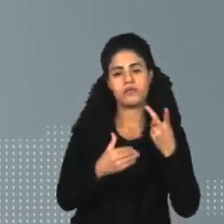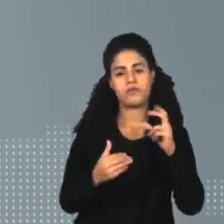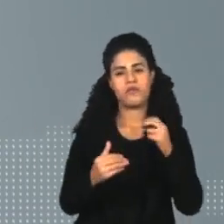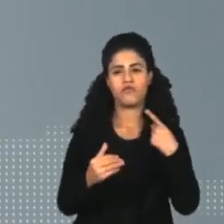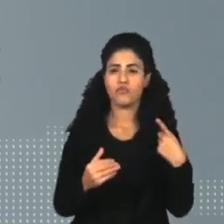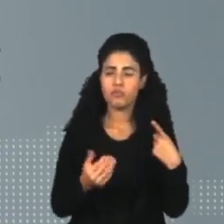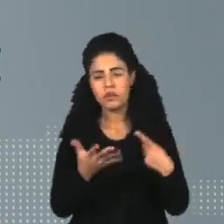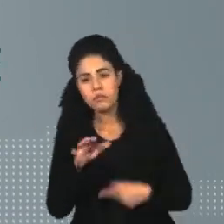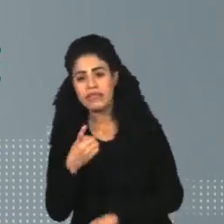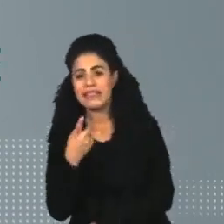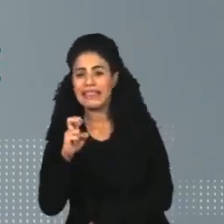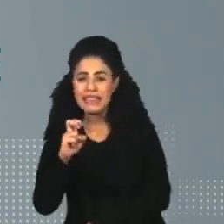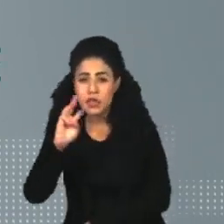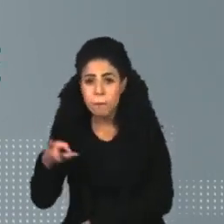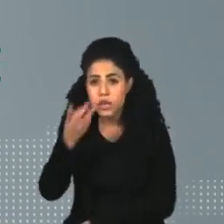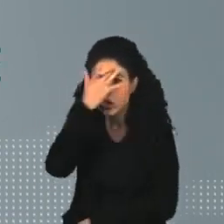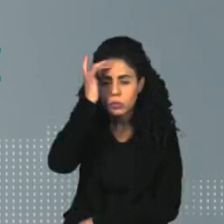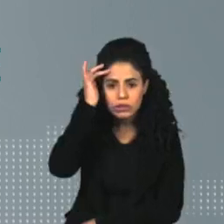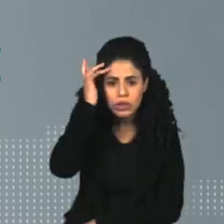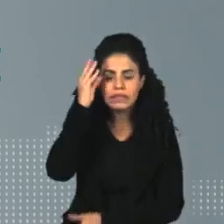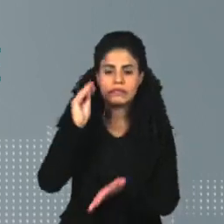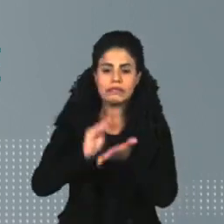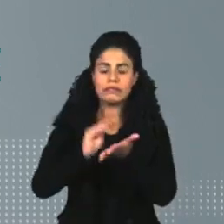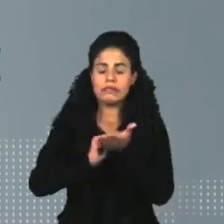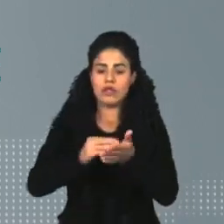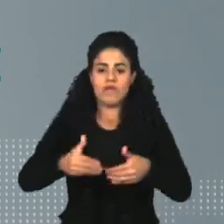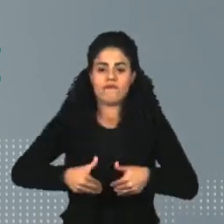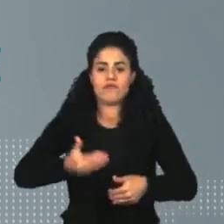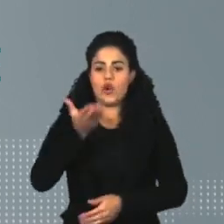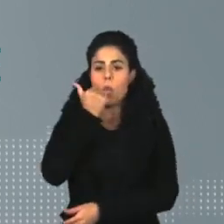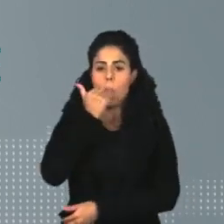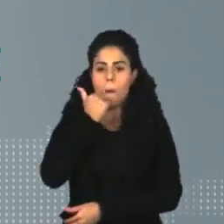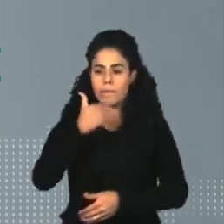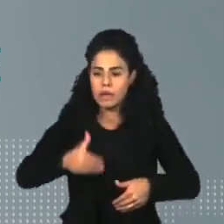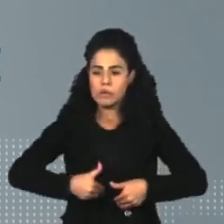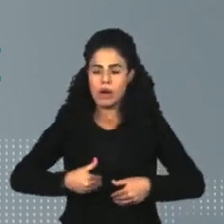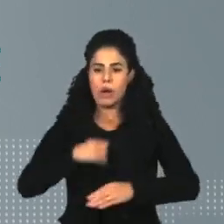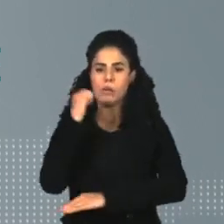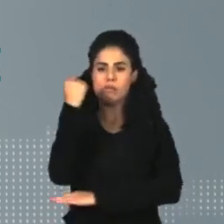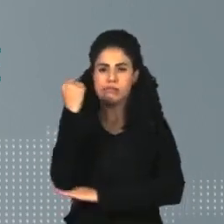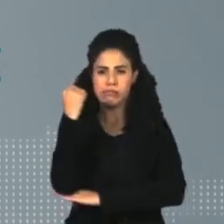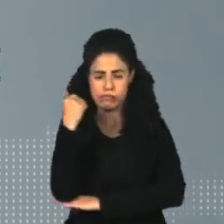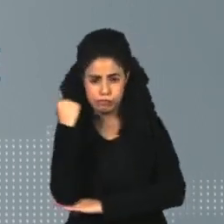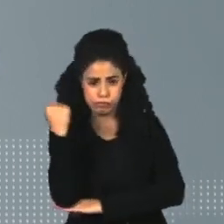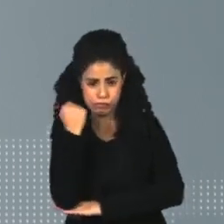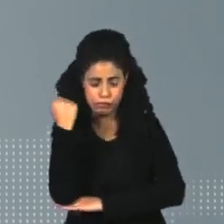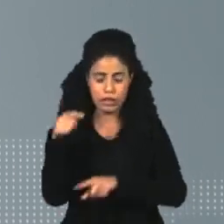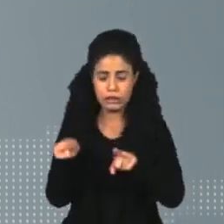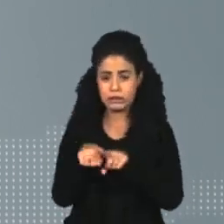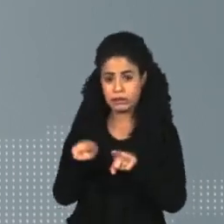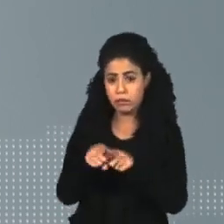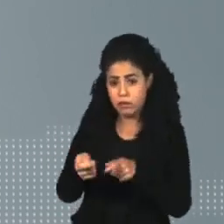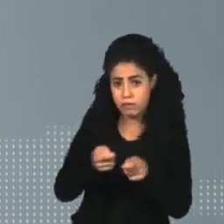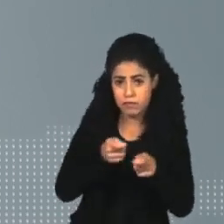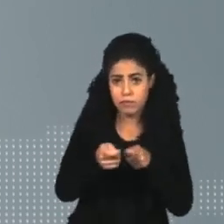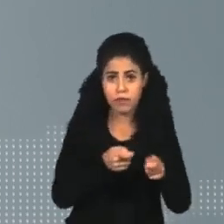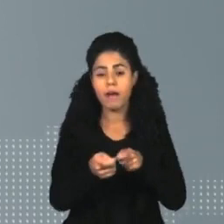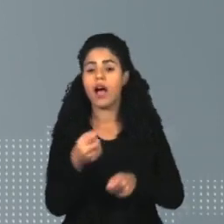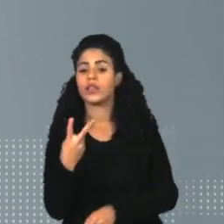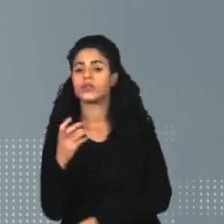meio de pessoas estavam numa situação de insegurança alimentar grave ou moderada. Comparada com o período